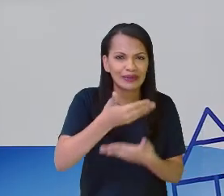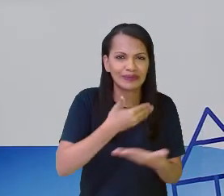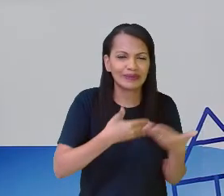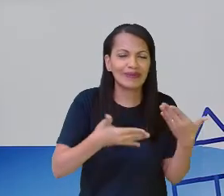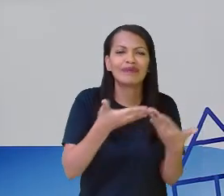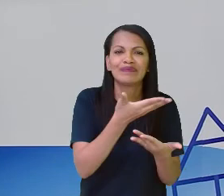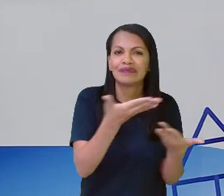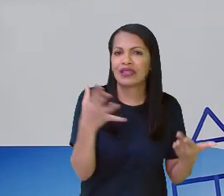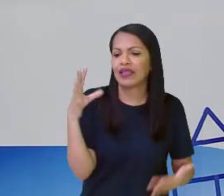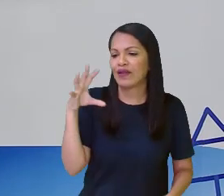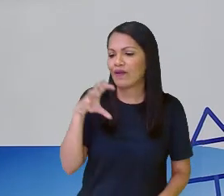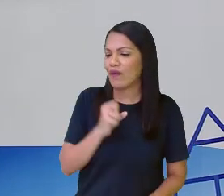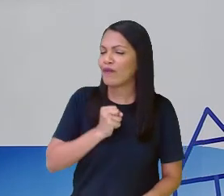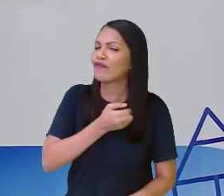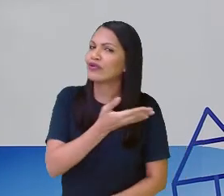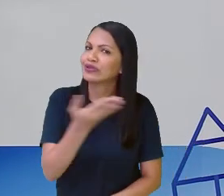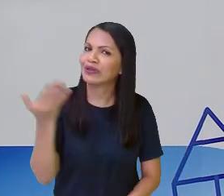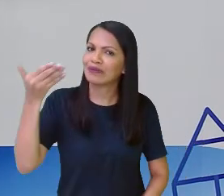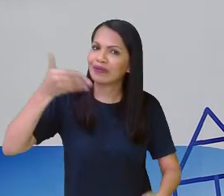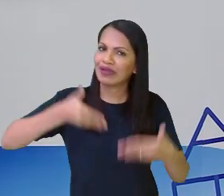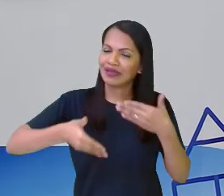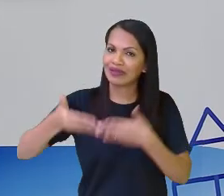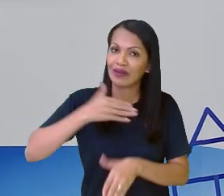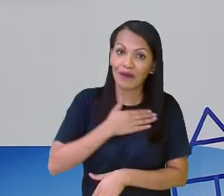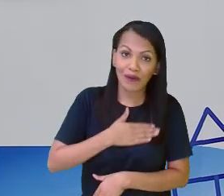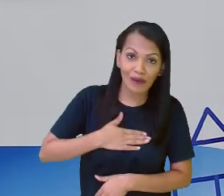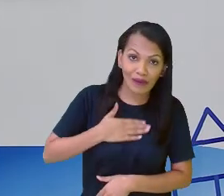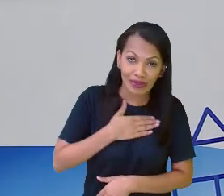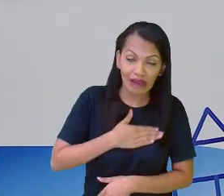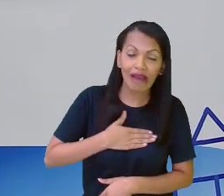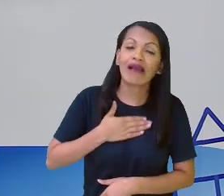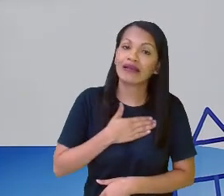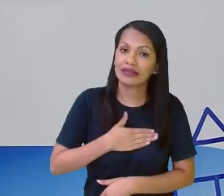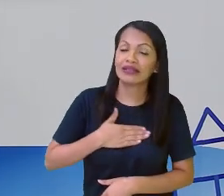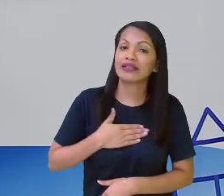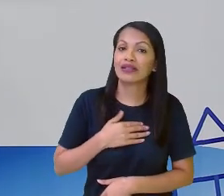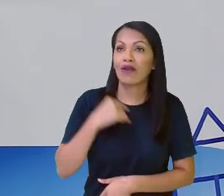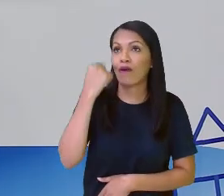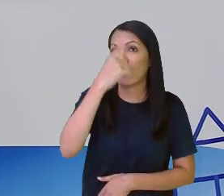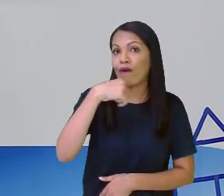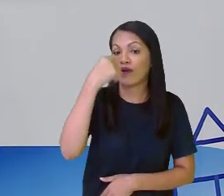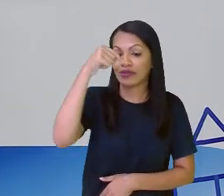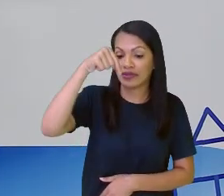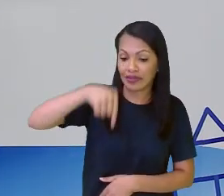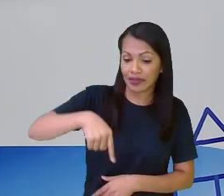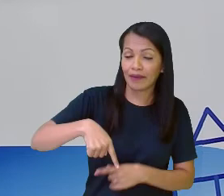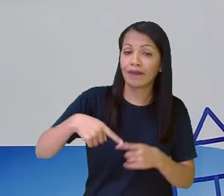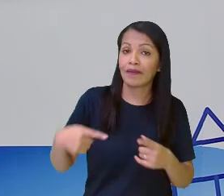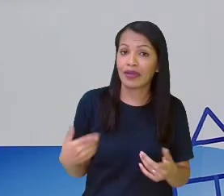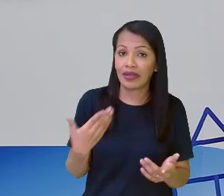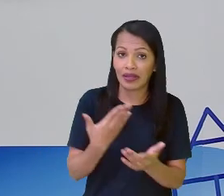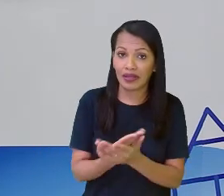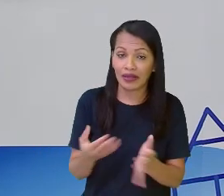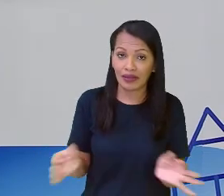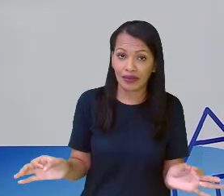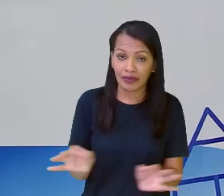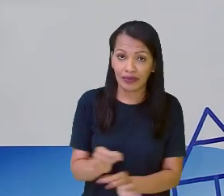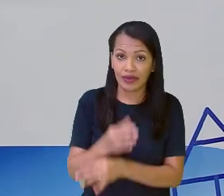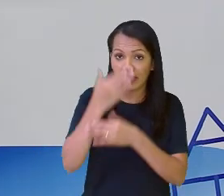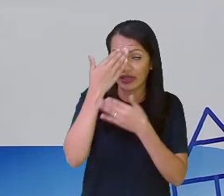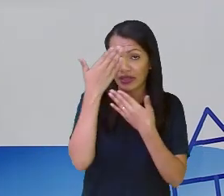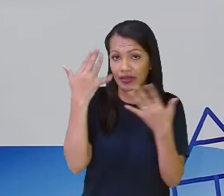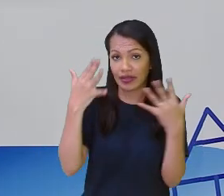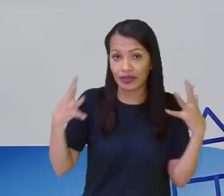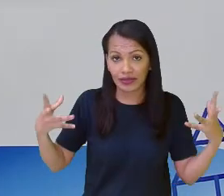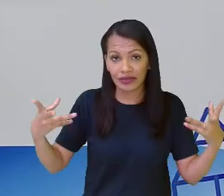amo quando vocês participam, né? Eu gostaria de ficar mais tempo aqui, mas hoje, infelizmente, a nossa aula chegou ao fim. Agradeço a